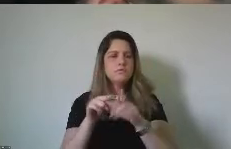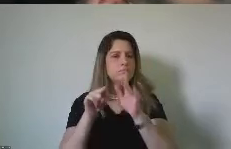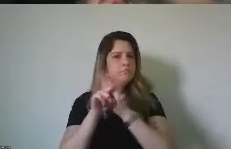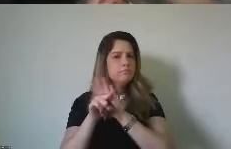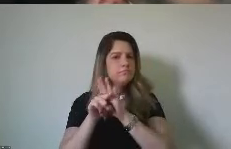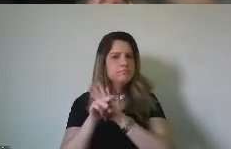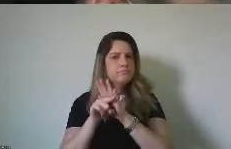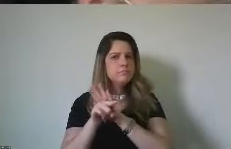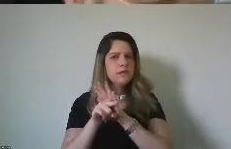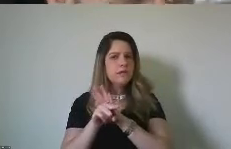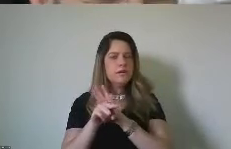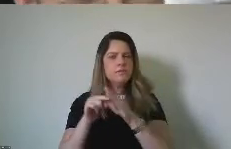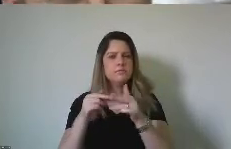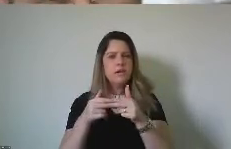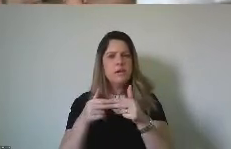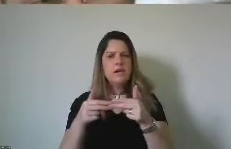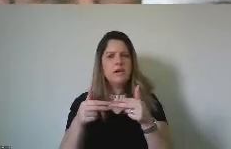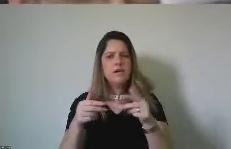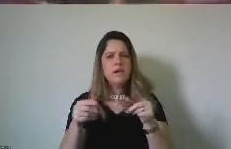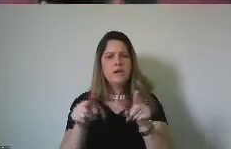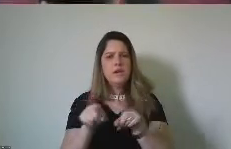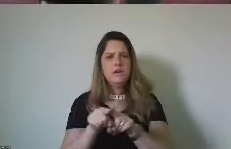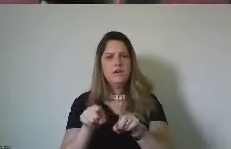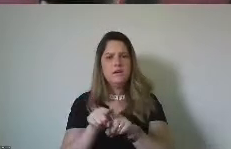Eletrobras na Cetep obrigada